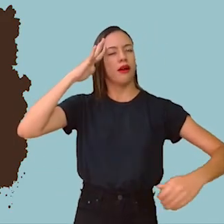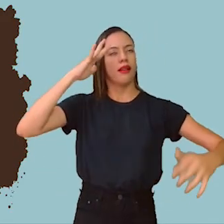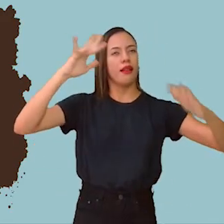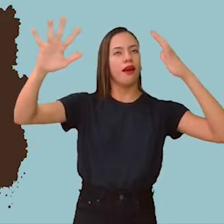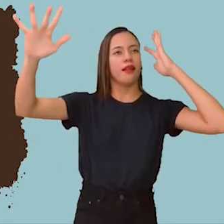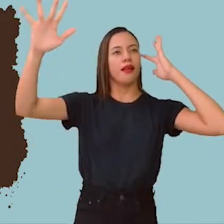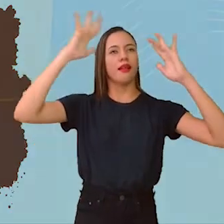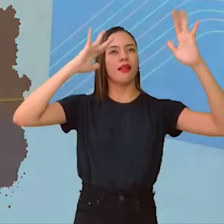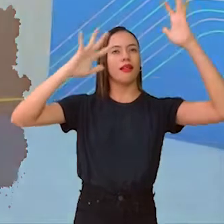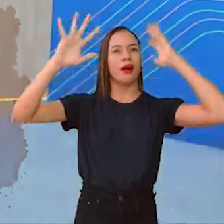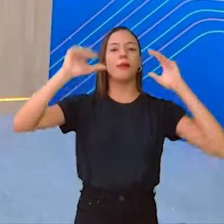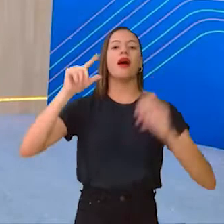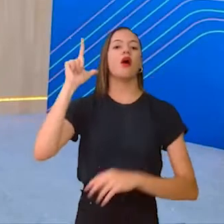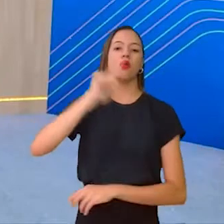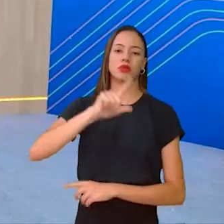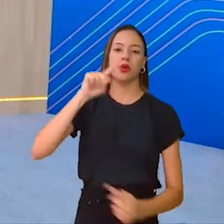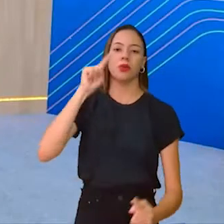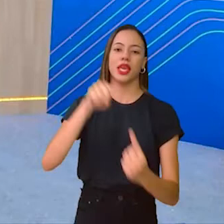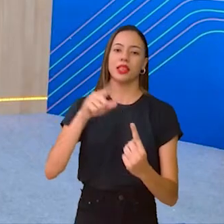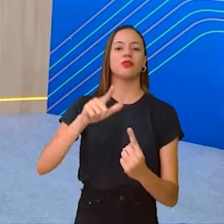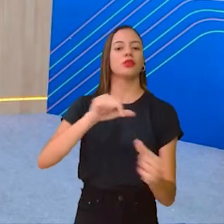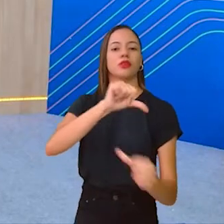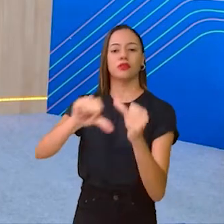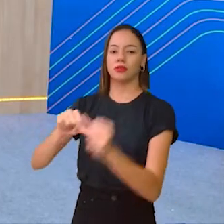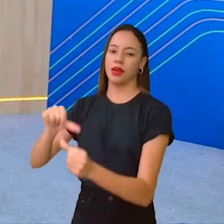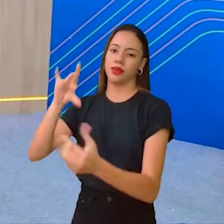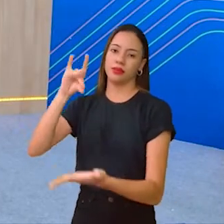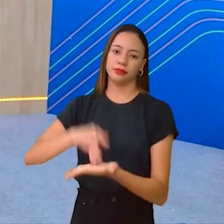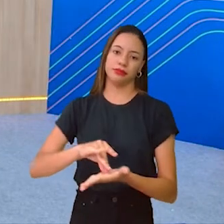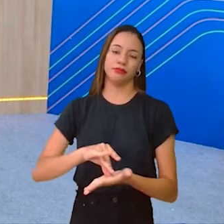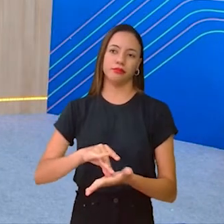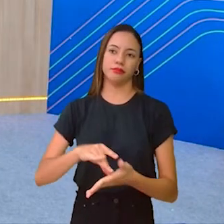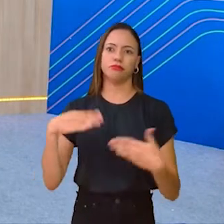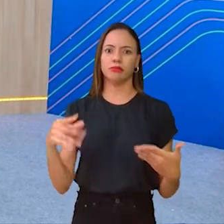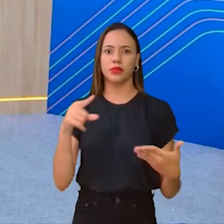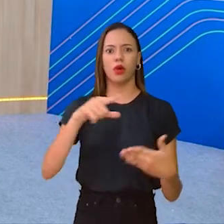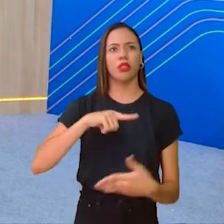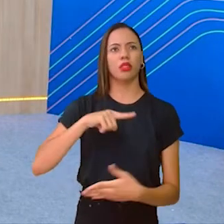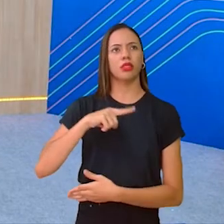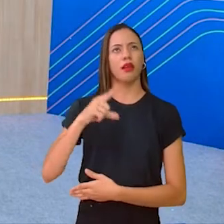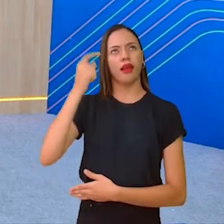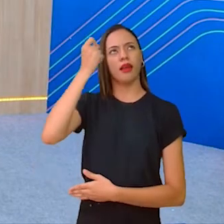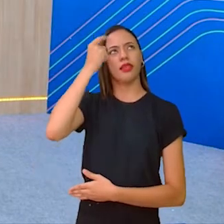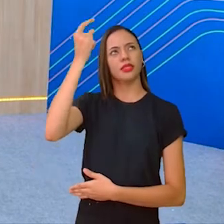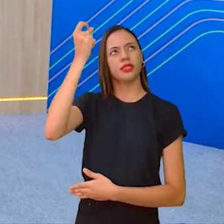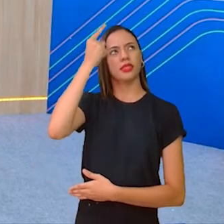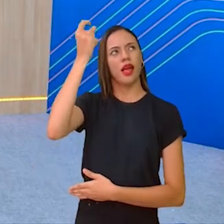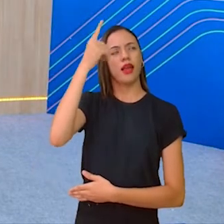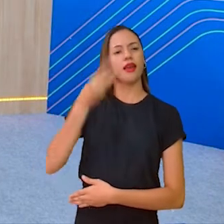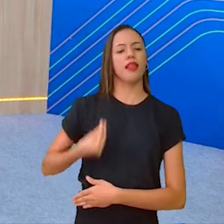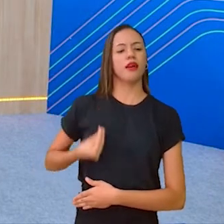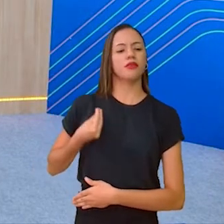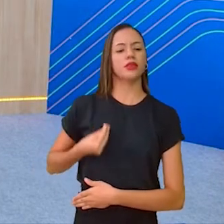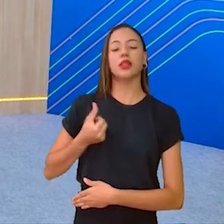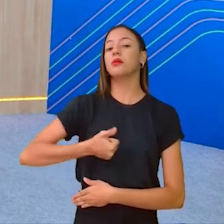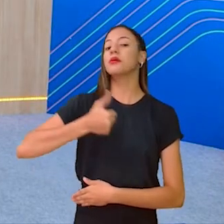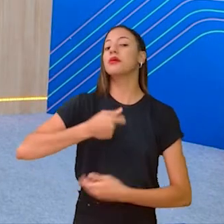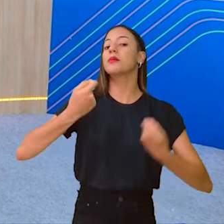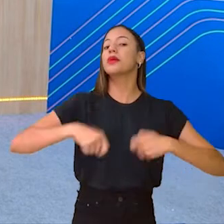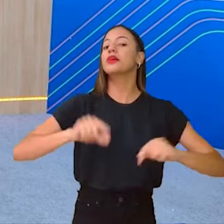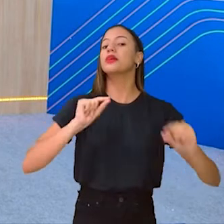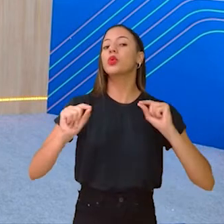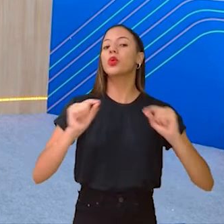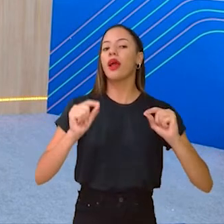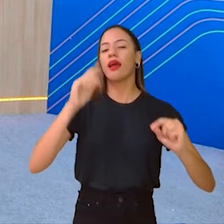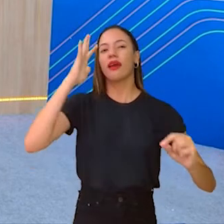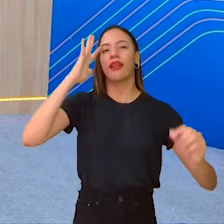poder realizar esses objetivos, para poder ter essas ideias na sua vida. A gente primeiro precisa sonhar.